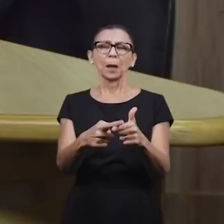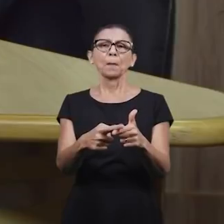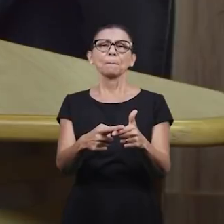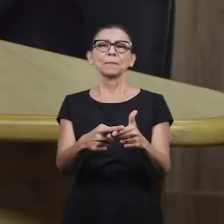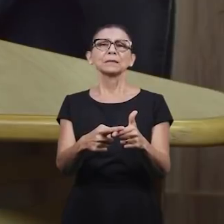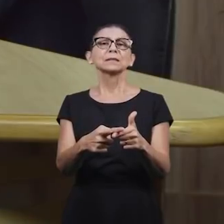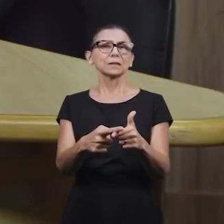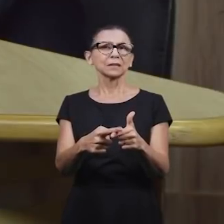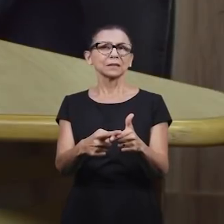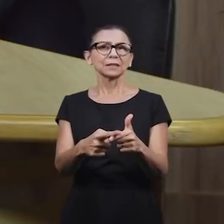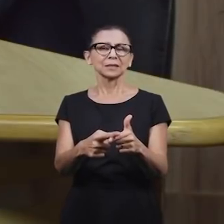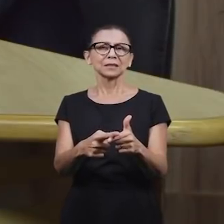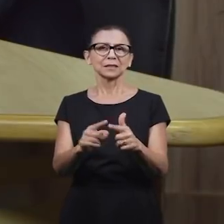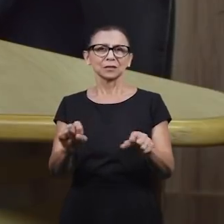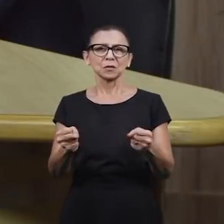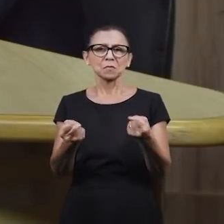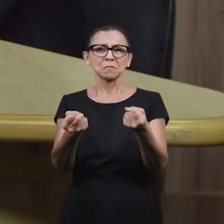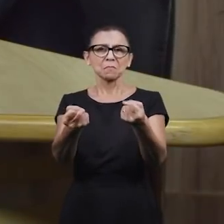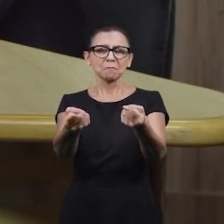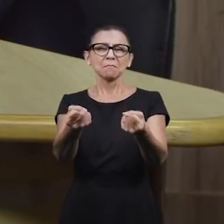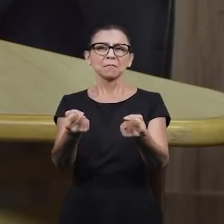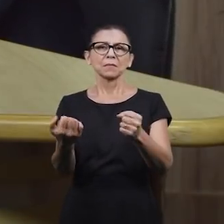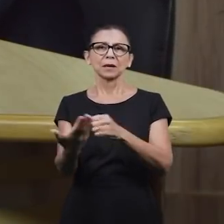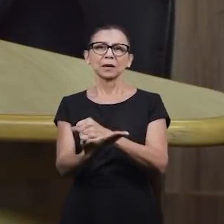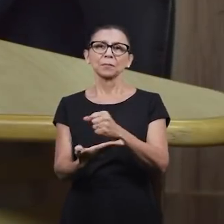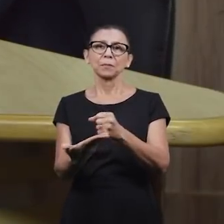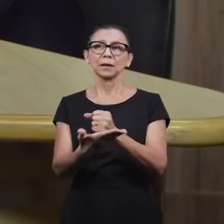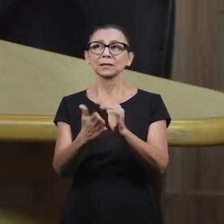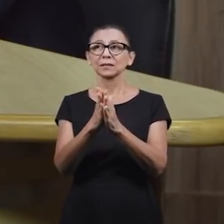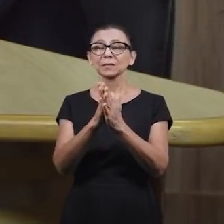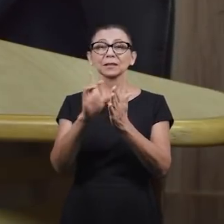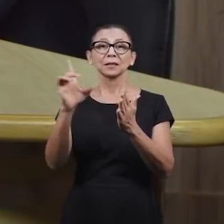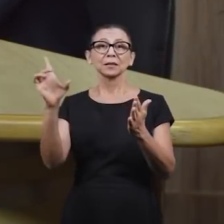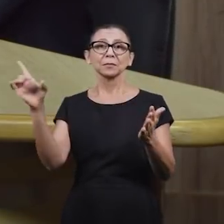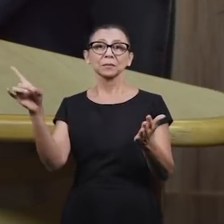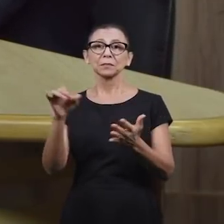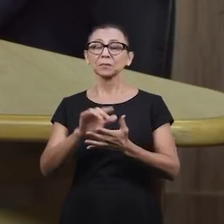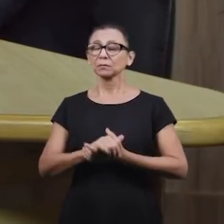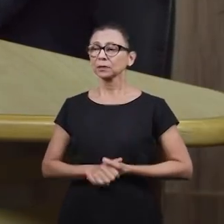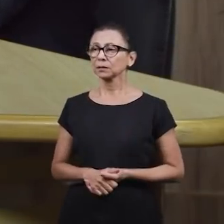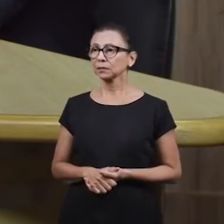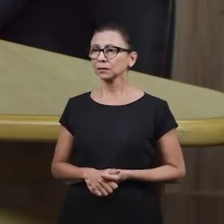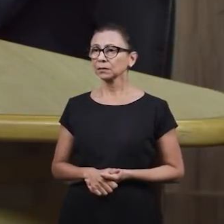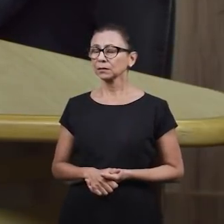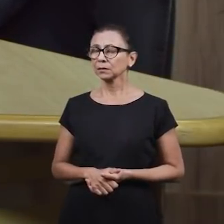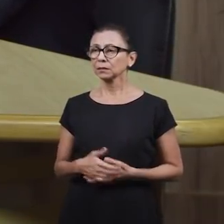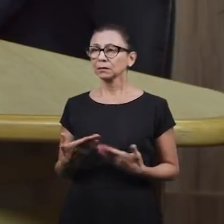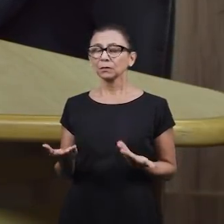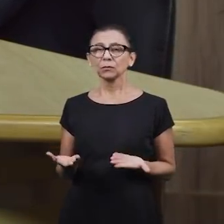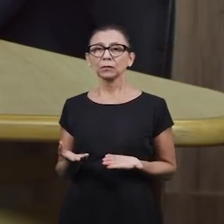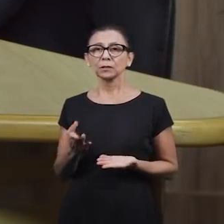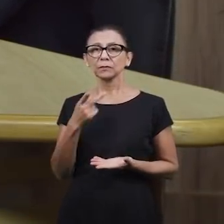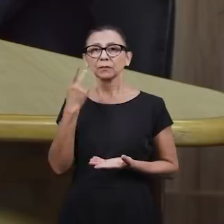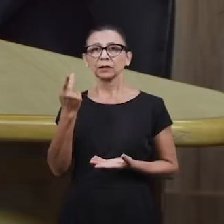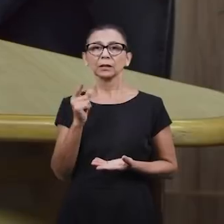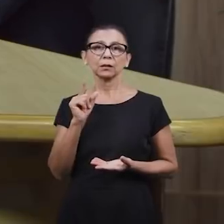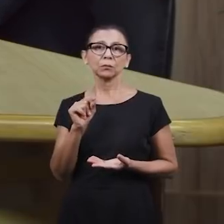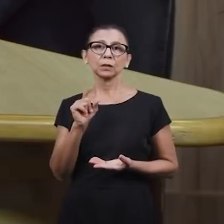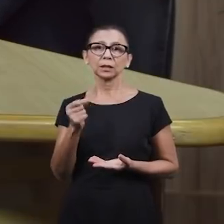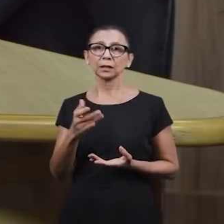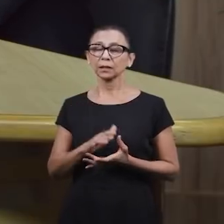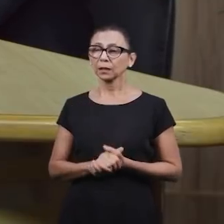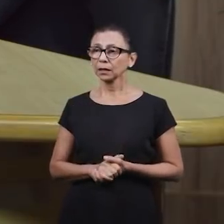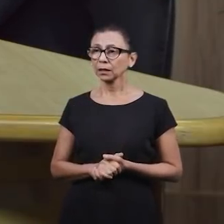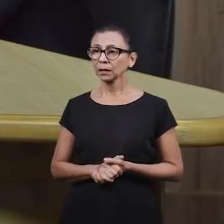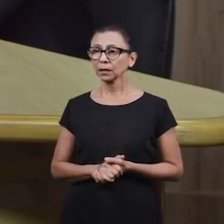como base, fundamento de defesa. Fundamento dos argumentos. E essa é uma coisa que você não pode contestar muito, porque ele vai